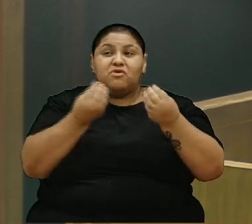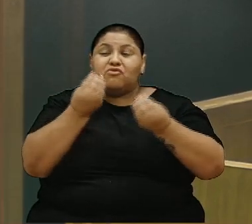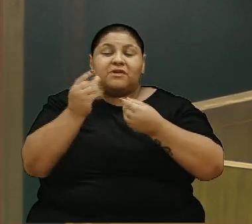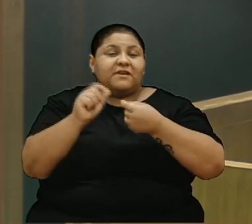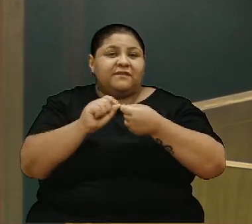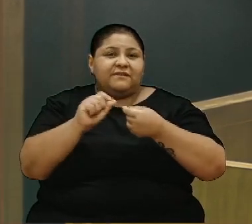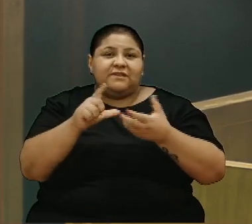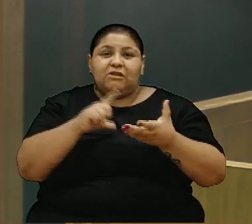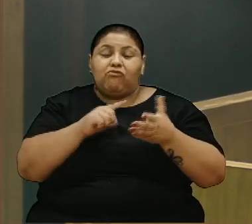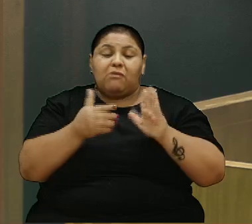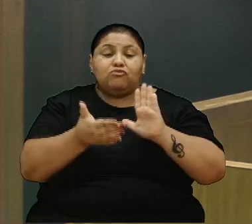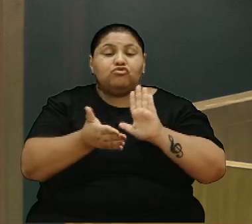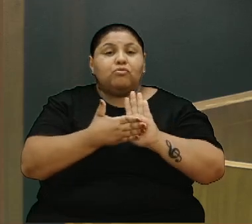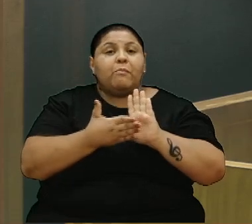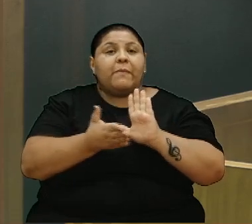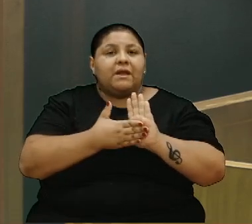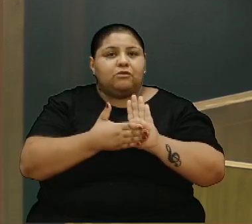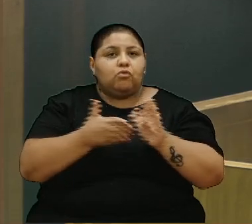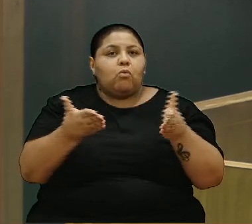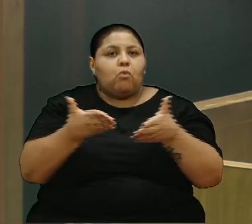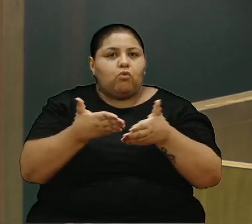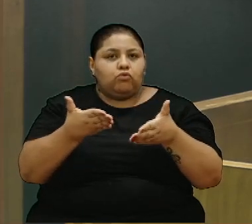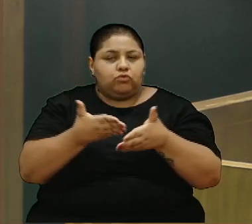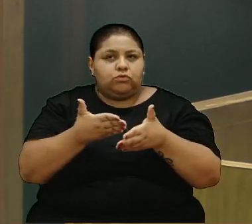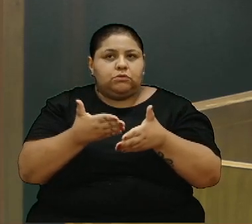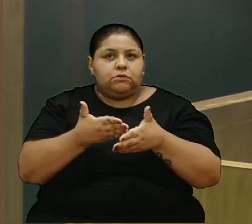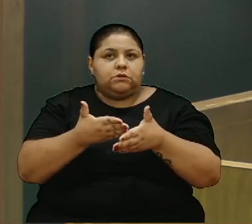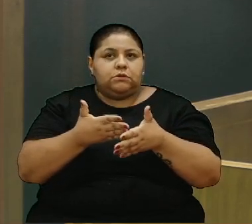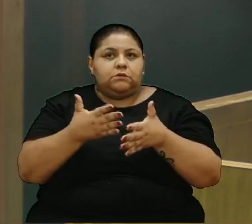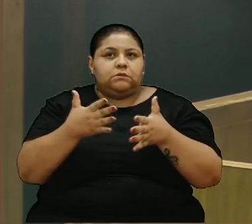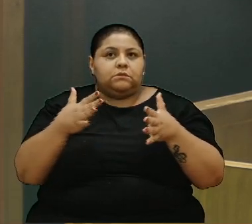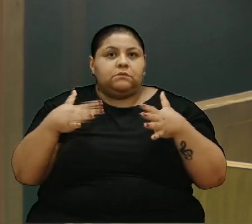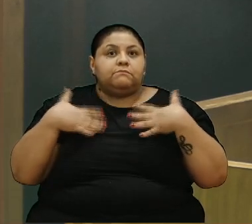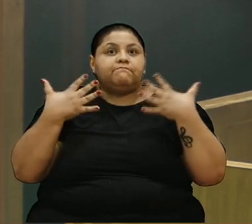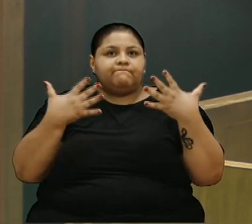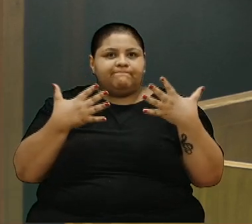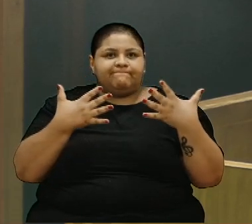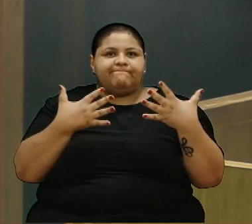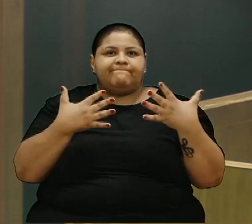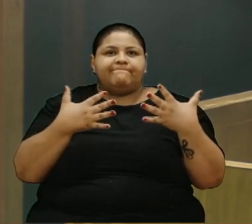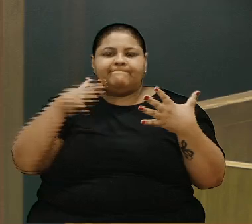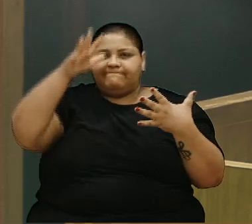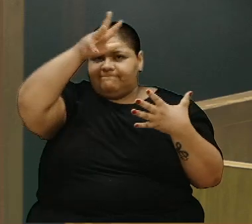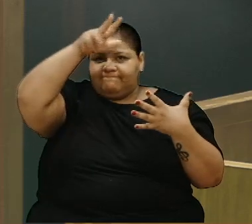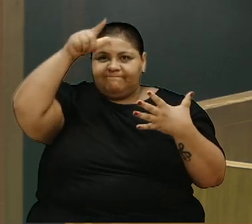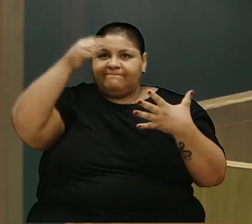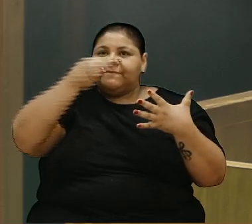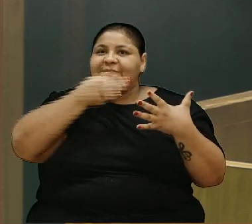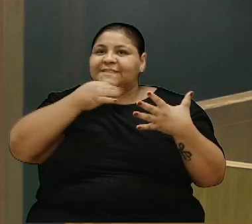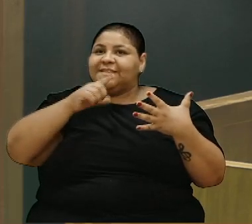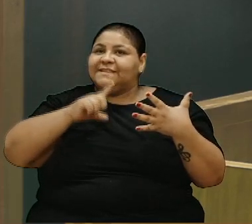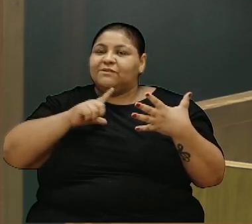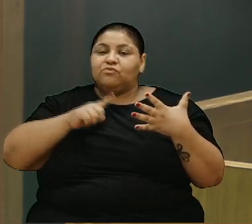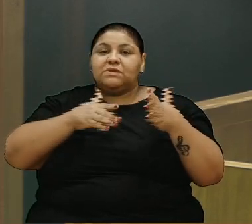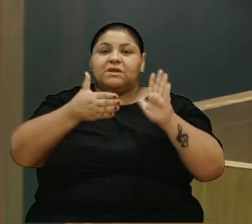temos um plano. Hoje, pasmem, o município de Caxias do Sul, ele não tem um plano de